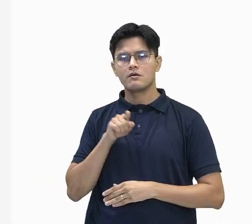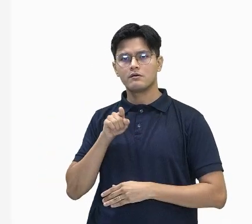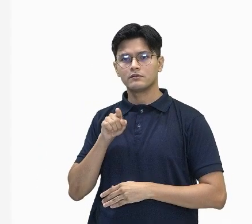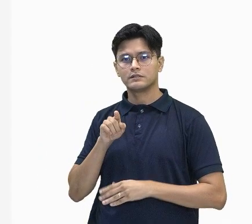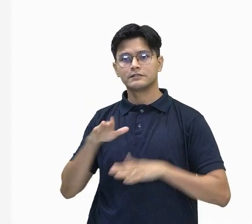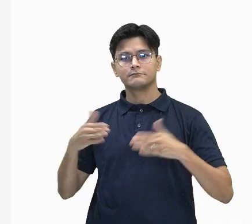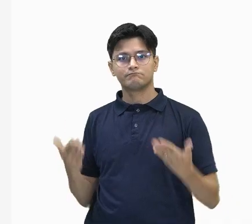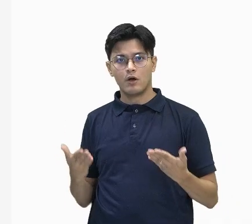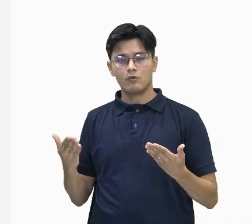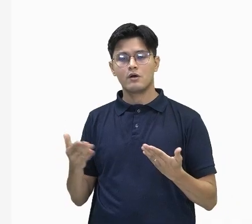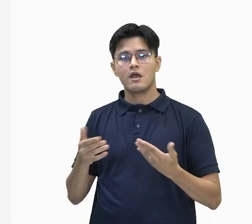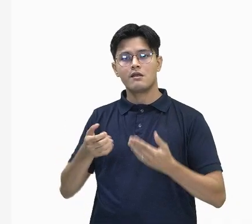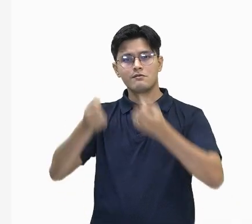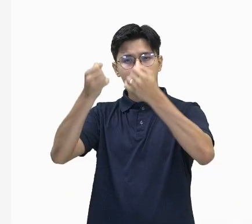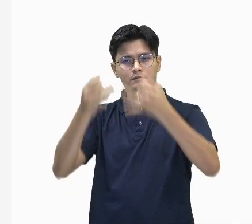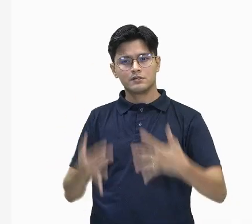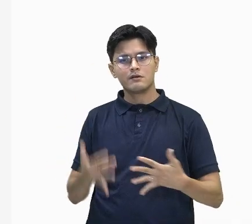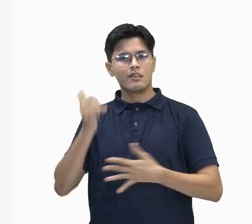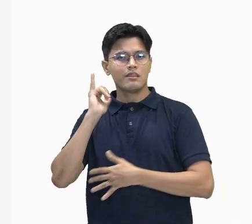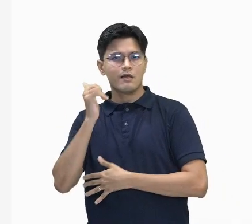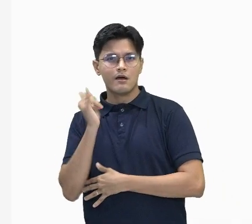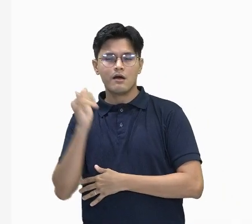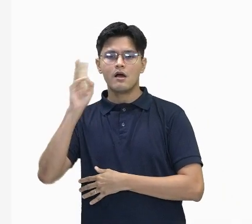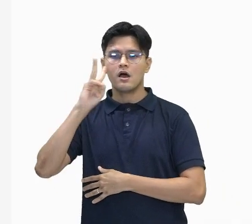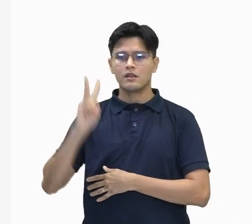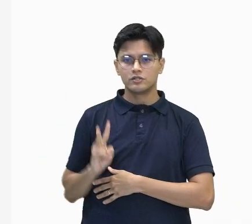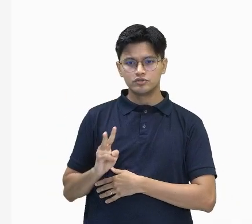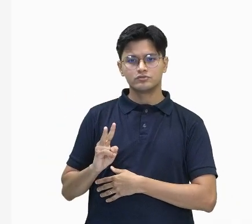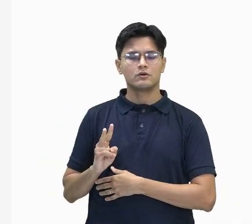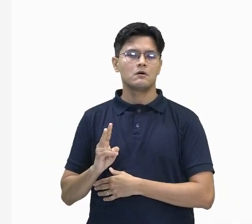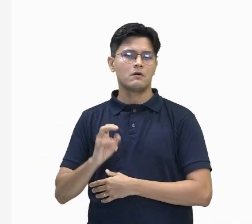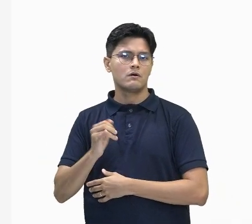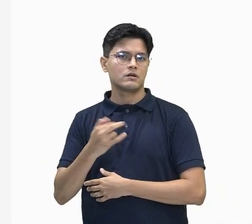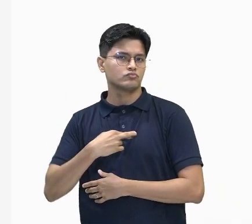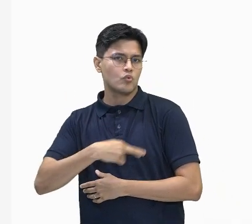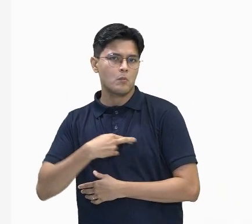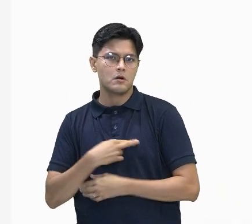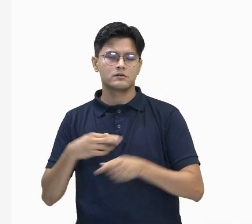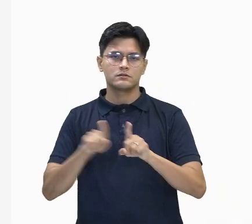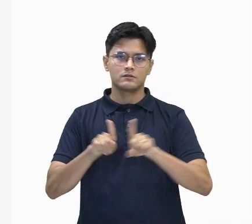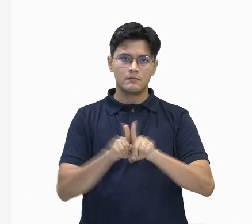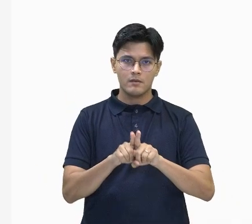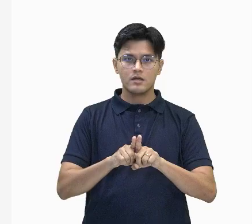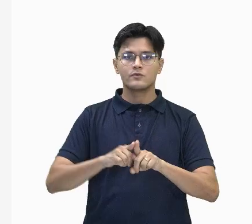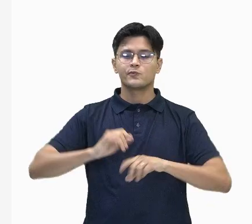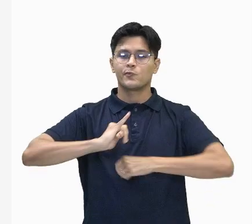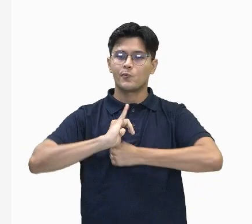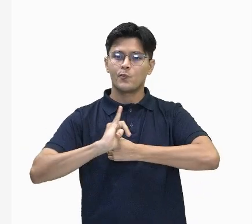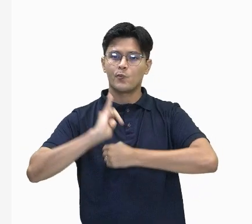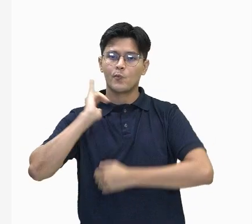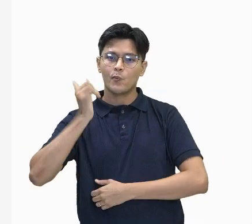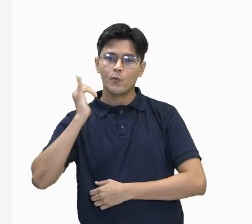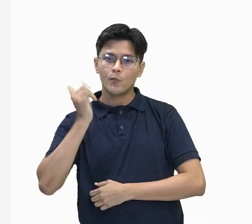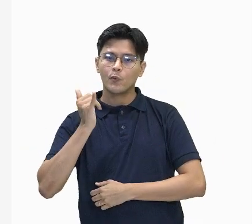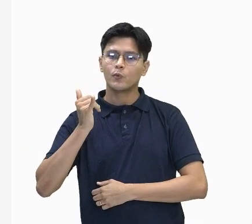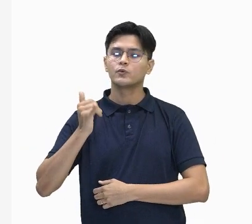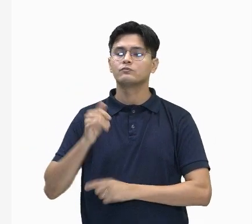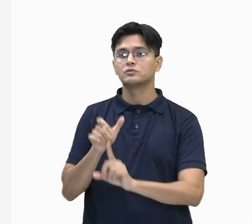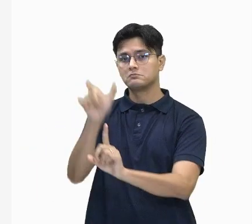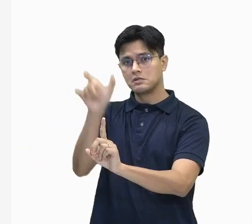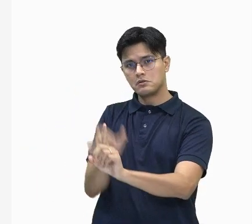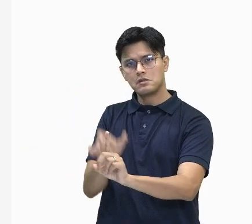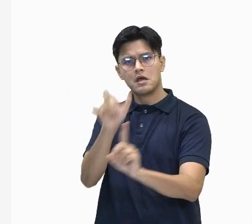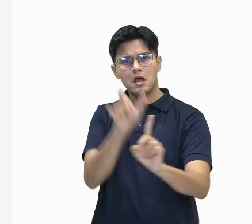história, né? Tanto no romance quanto no conto, e eles têm um papel assim fundamental,